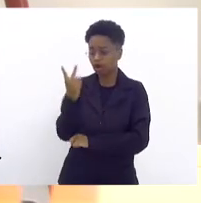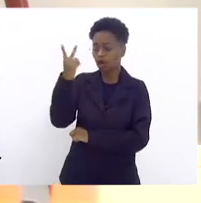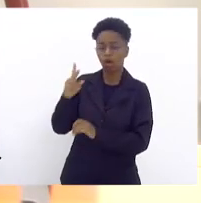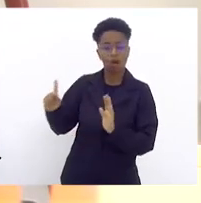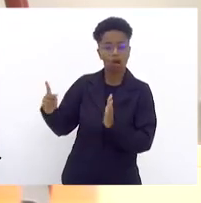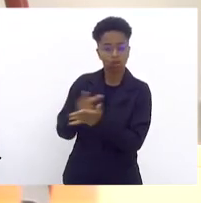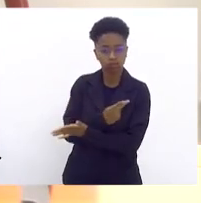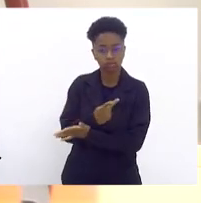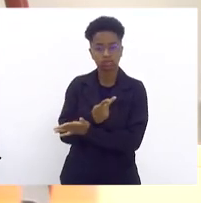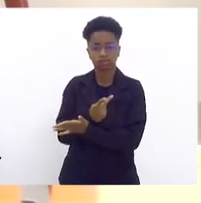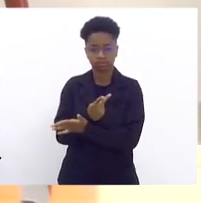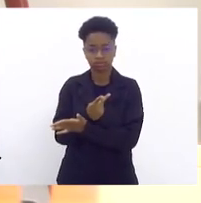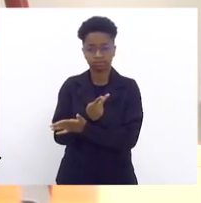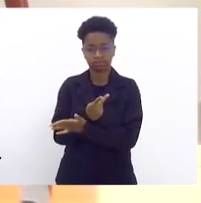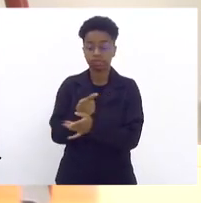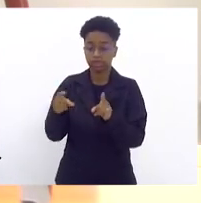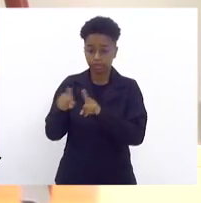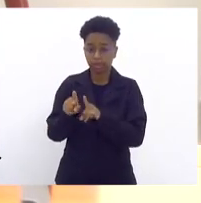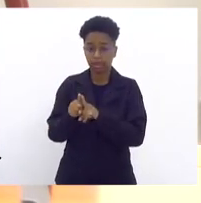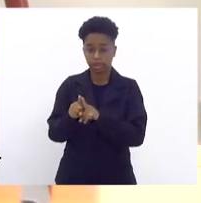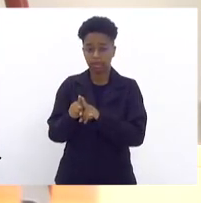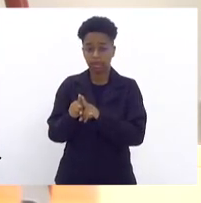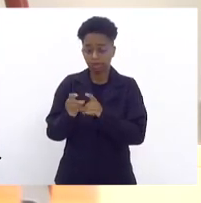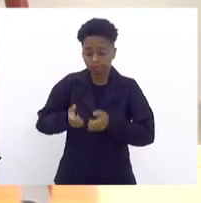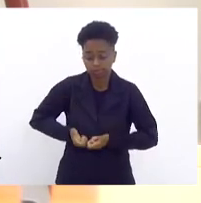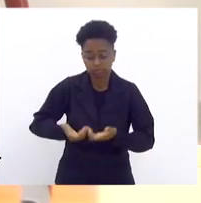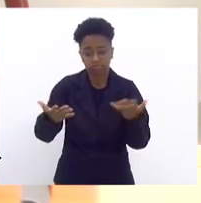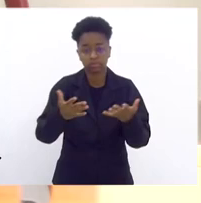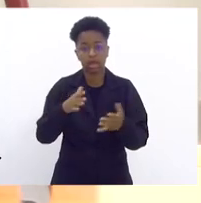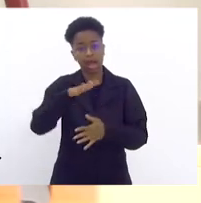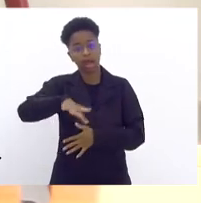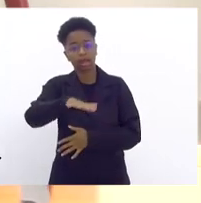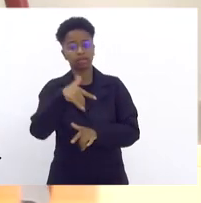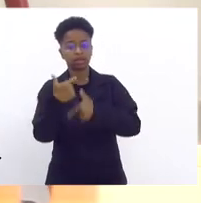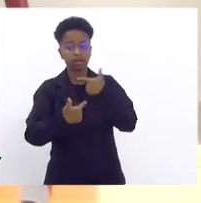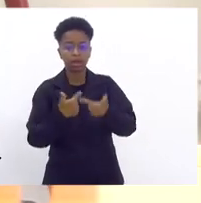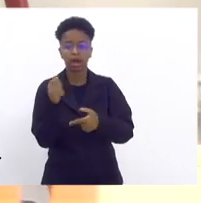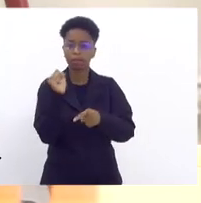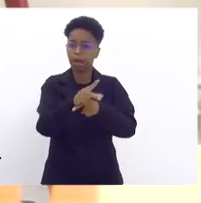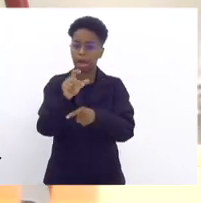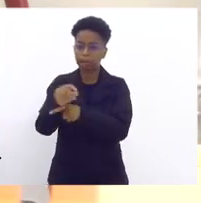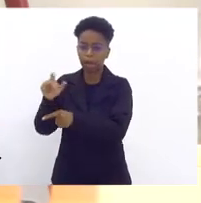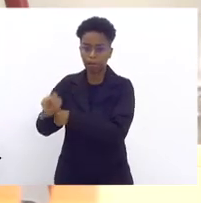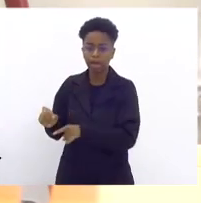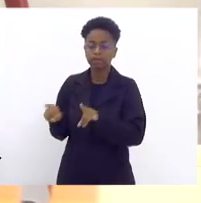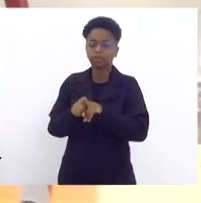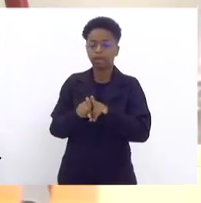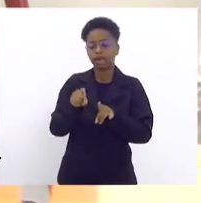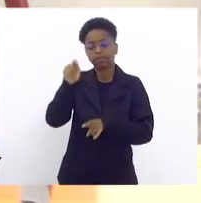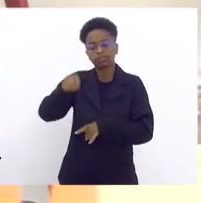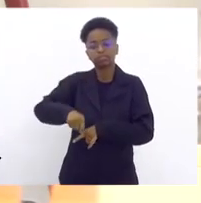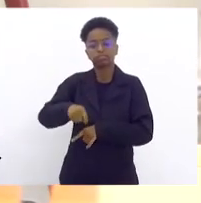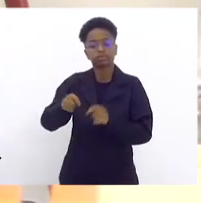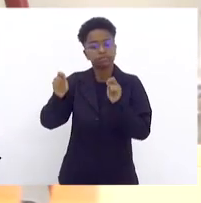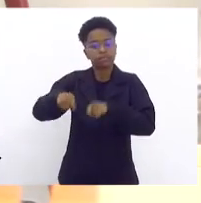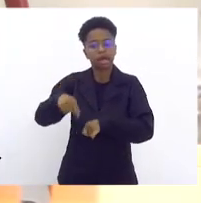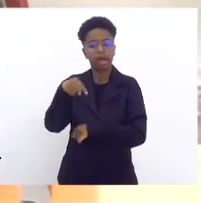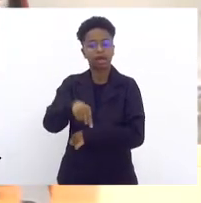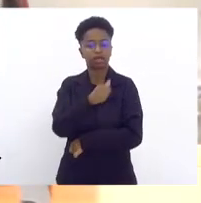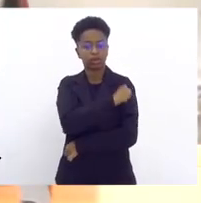não é e De saída para o mercado de trabalho para que de fato o Rio de Janeiro seja